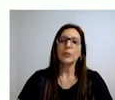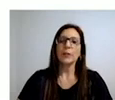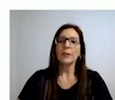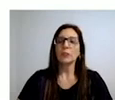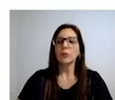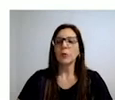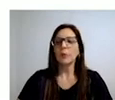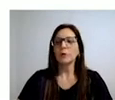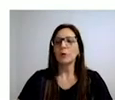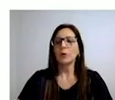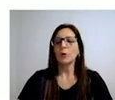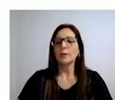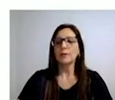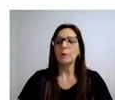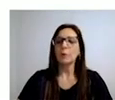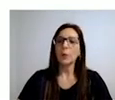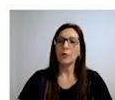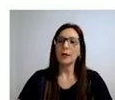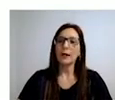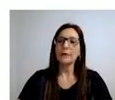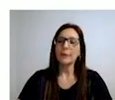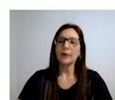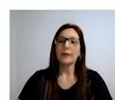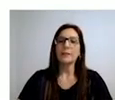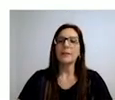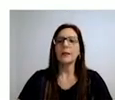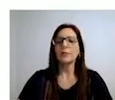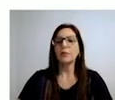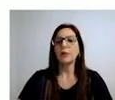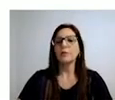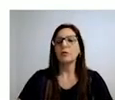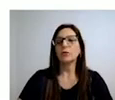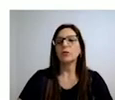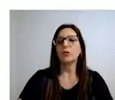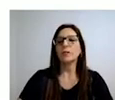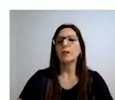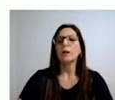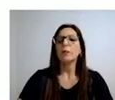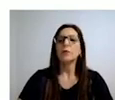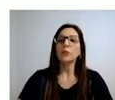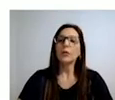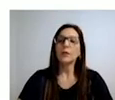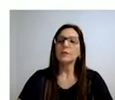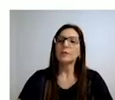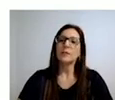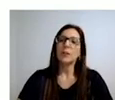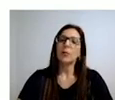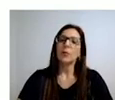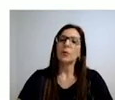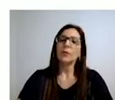tipos genéticos de uma mesma população podem adaptar-se às diferentes condições